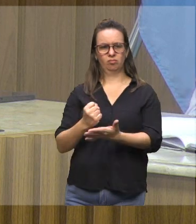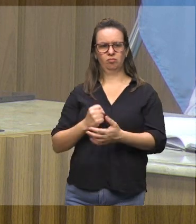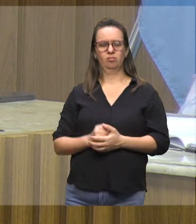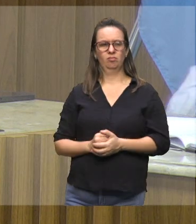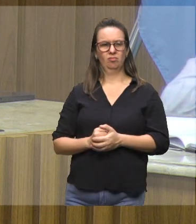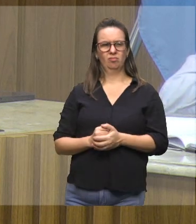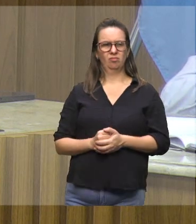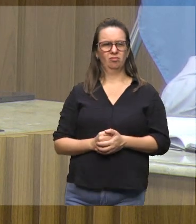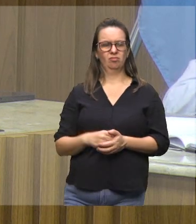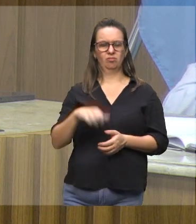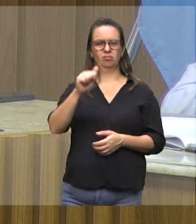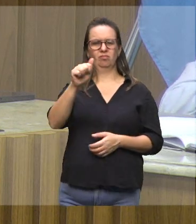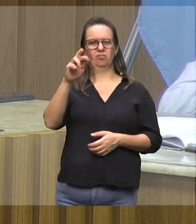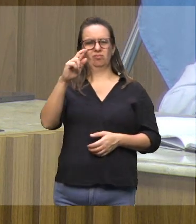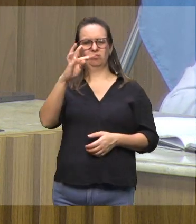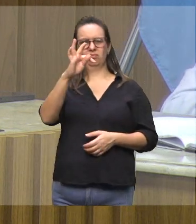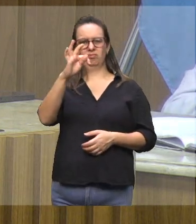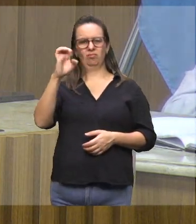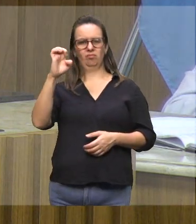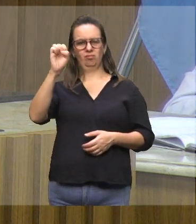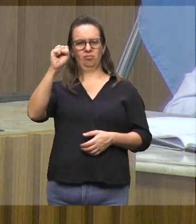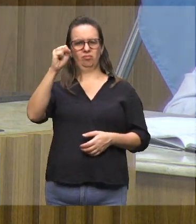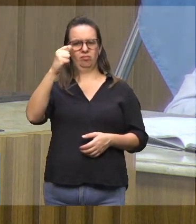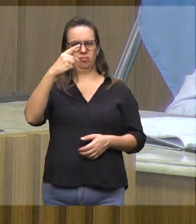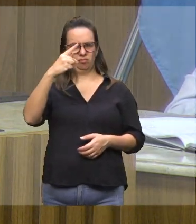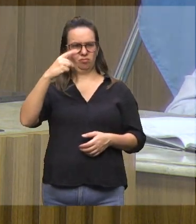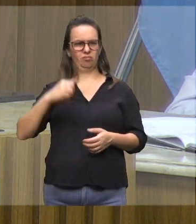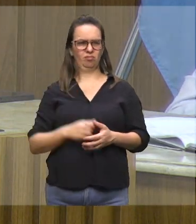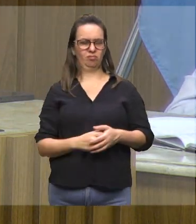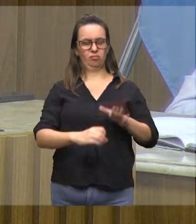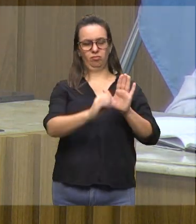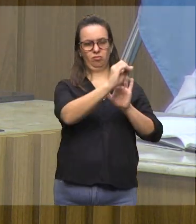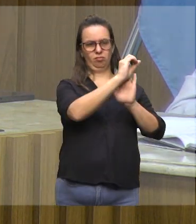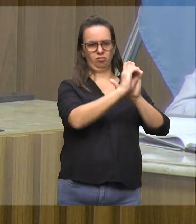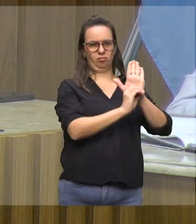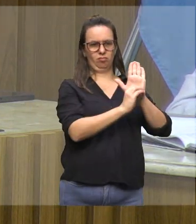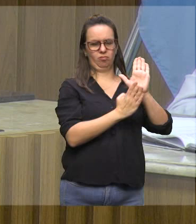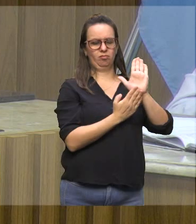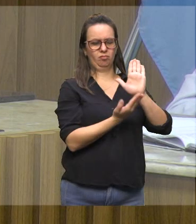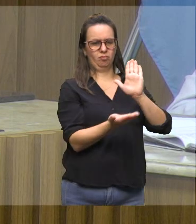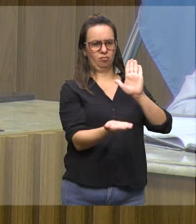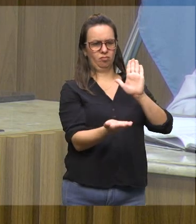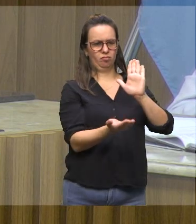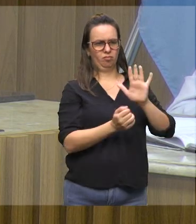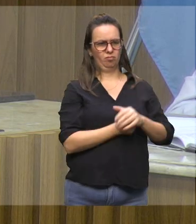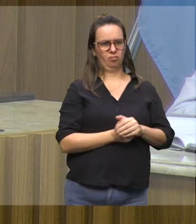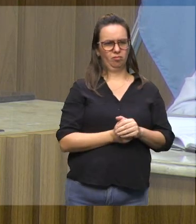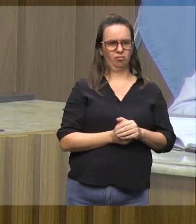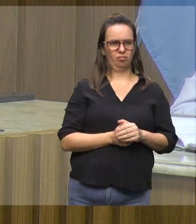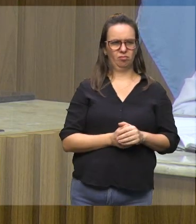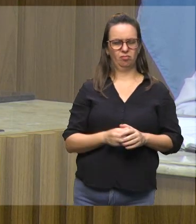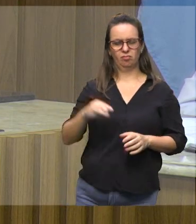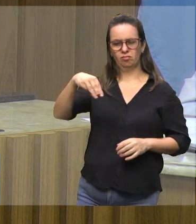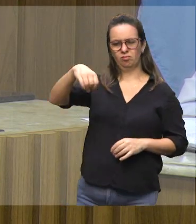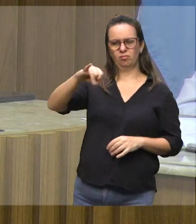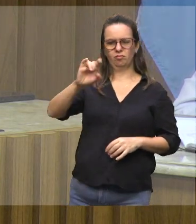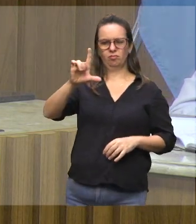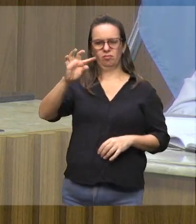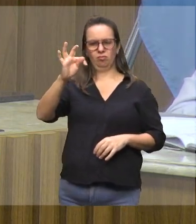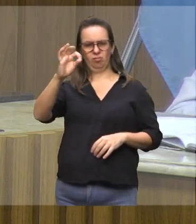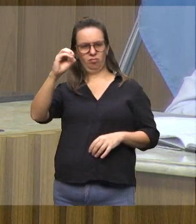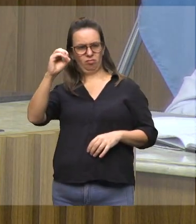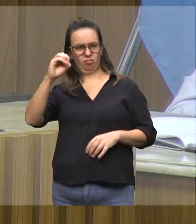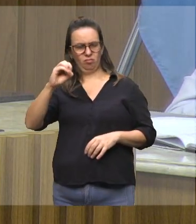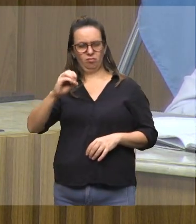à Artesp. Fiz um ofício também, ó, vou deixar aqui esse ofício, o senhor Milton Roberto Persoli, que é o